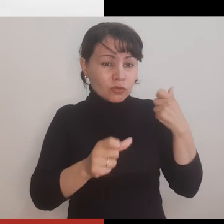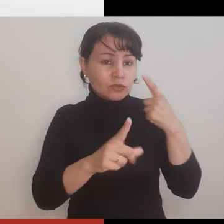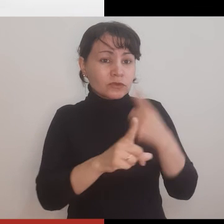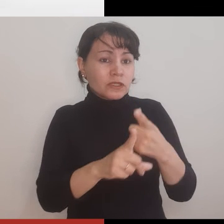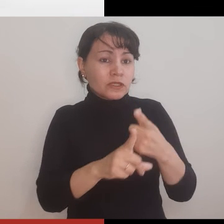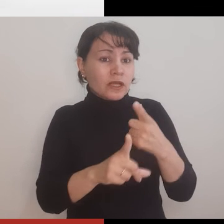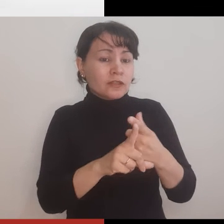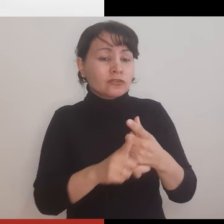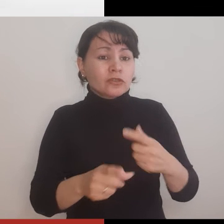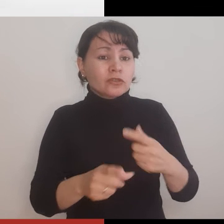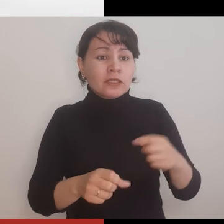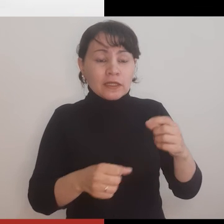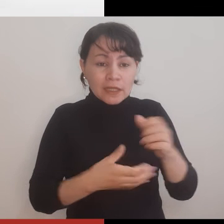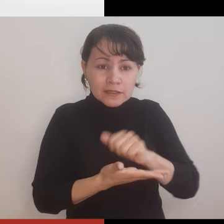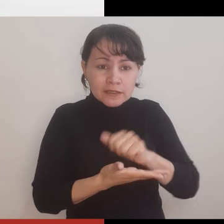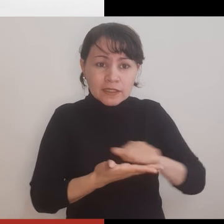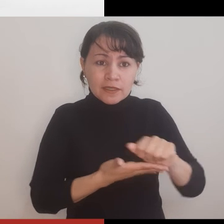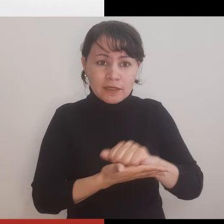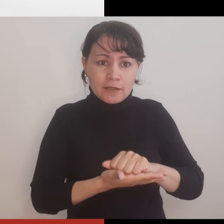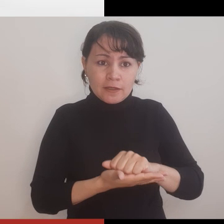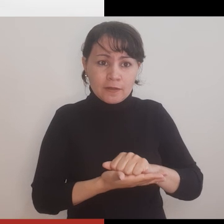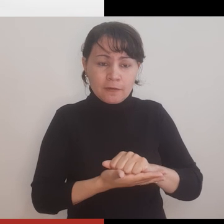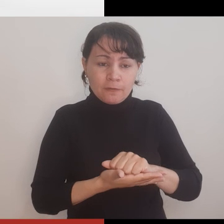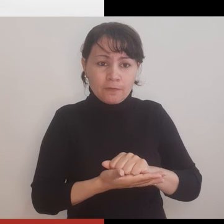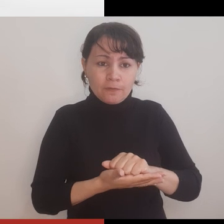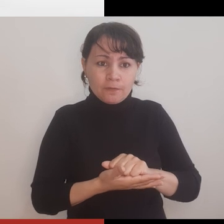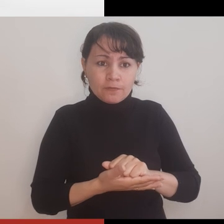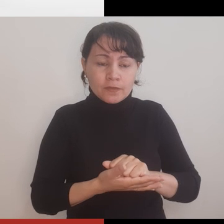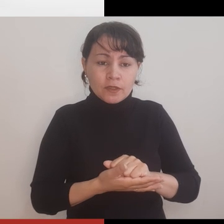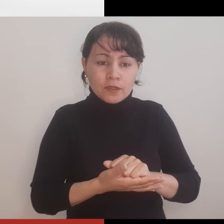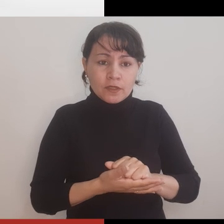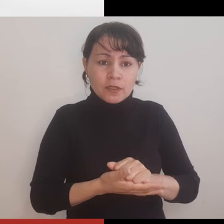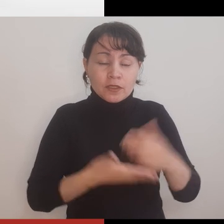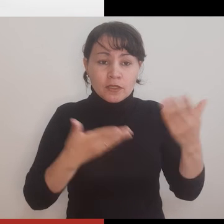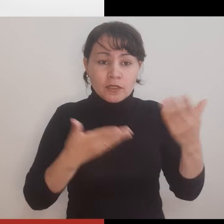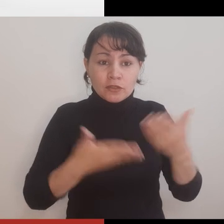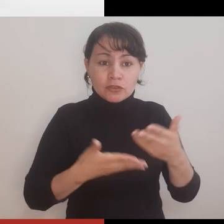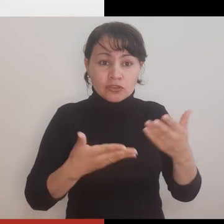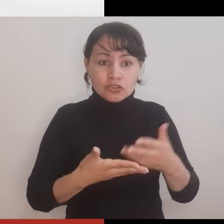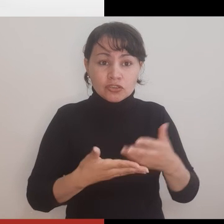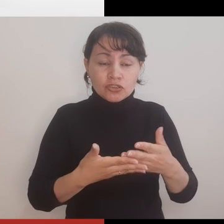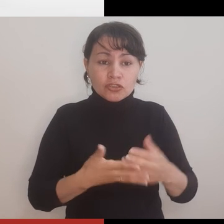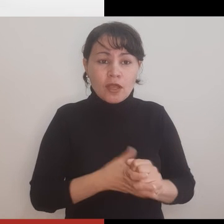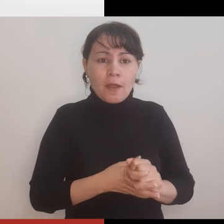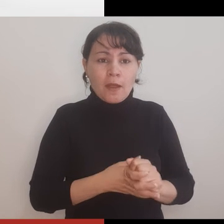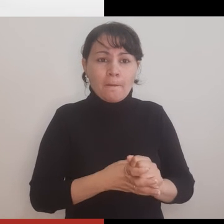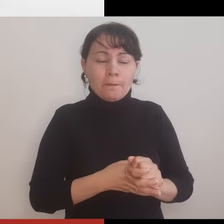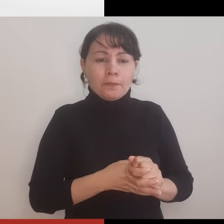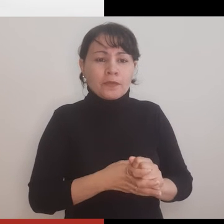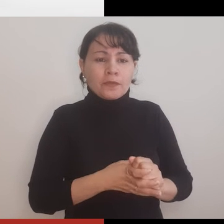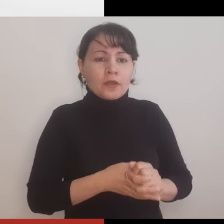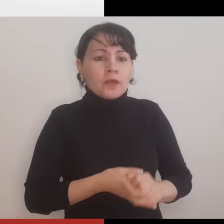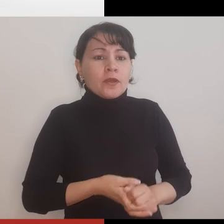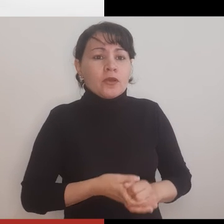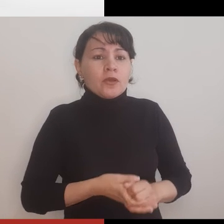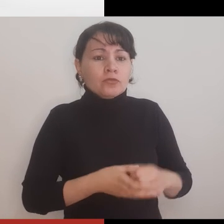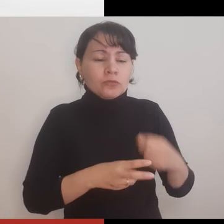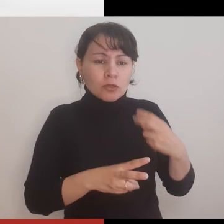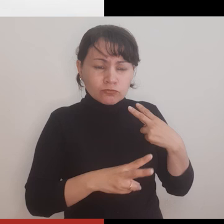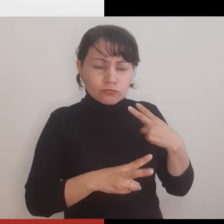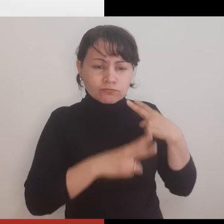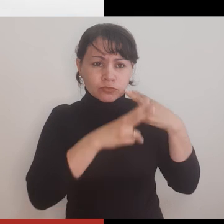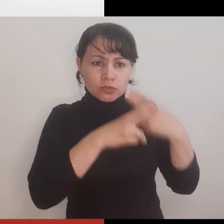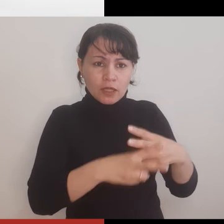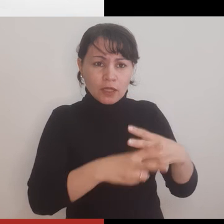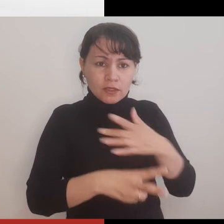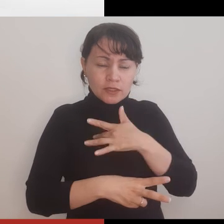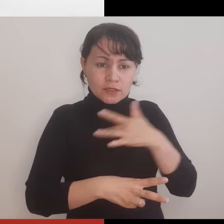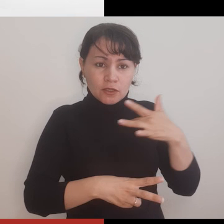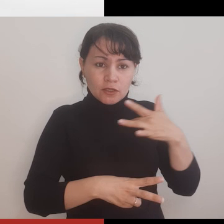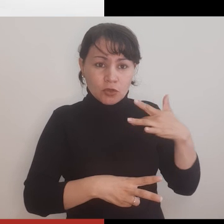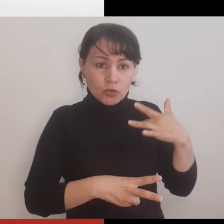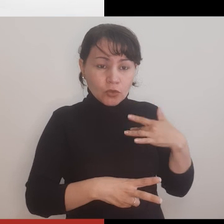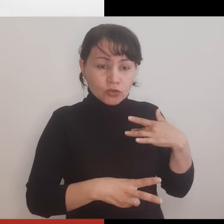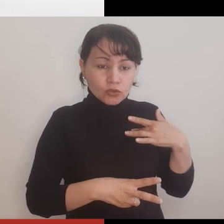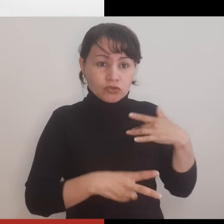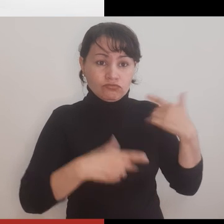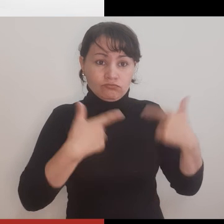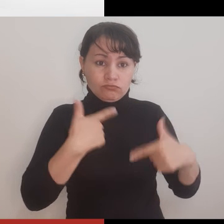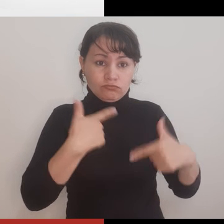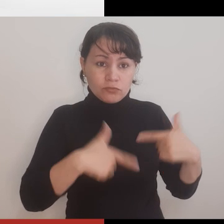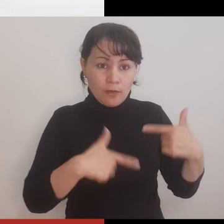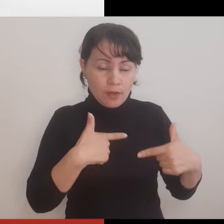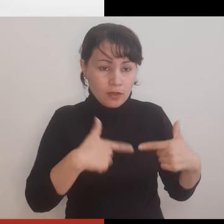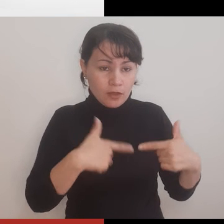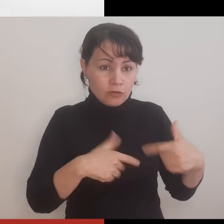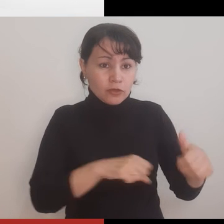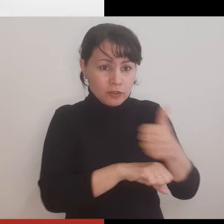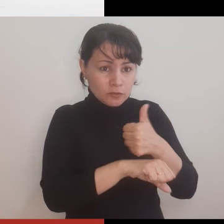cenário, e aí já puxando o gatilho aqui para a vigilância à saúde desse trabalhador, né?